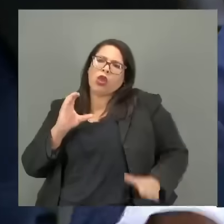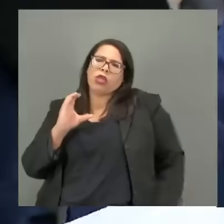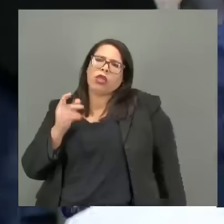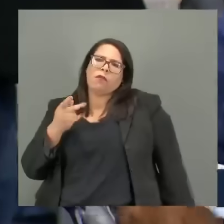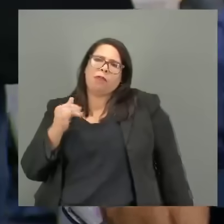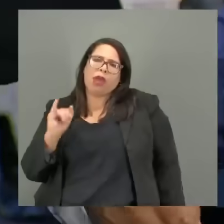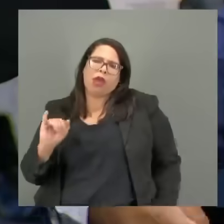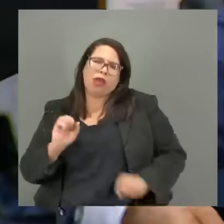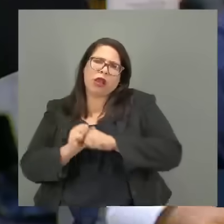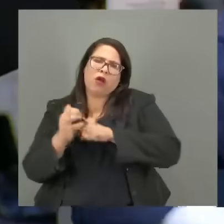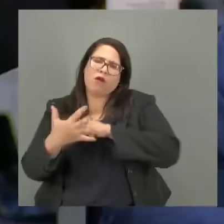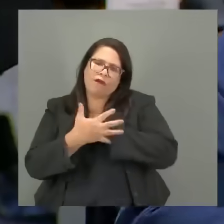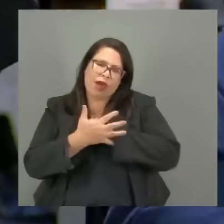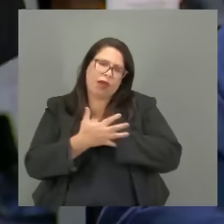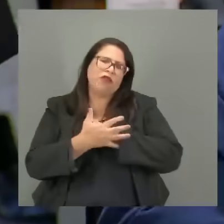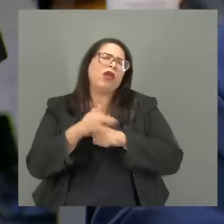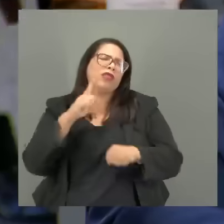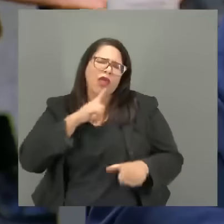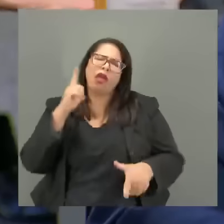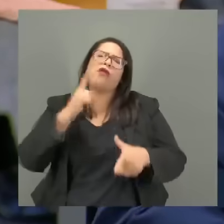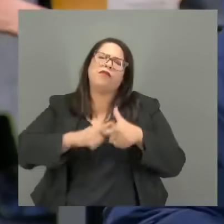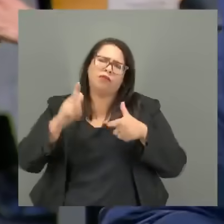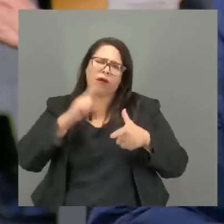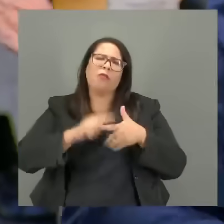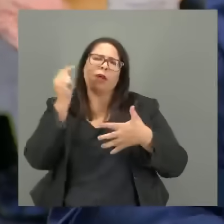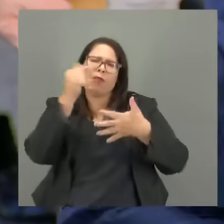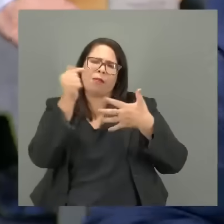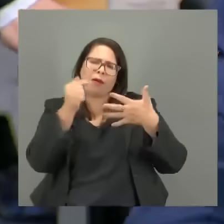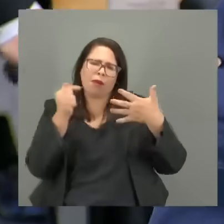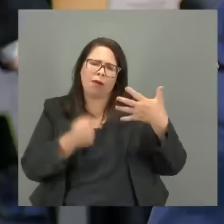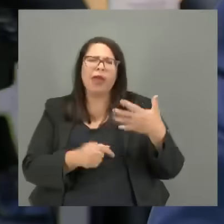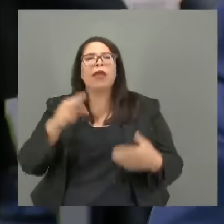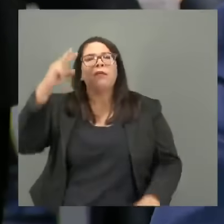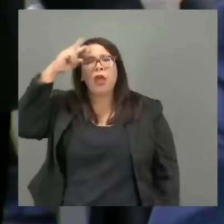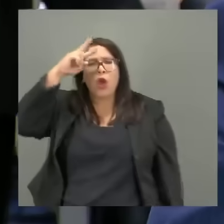outras situações aqui, com médicos